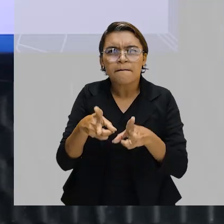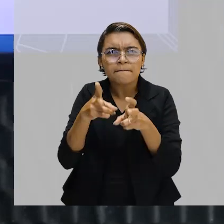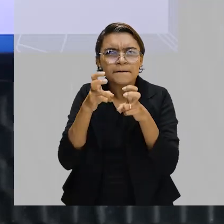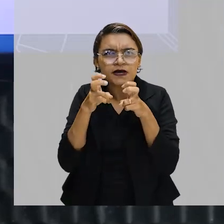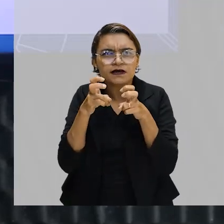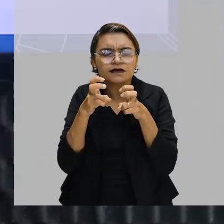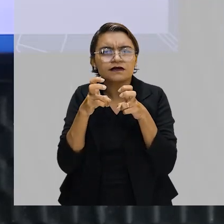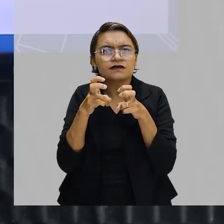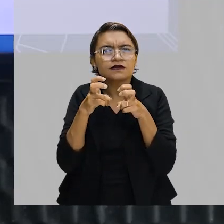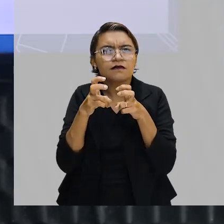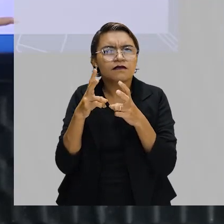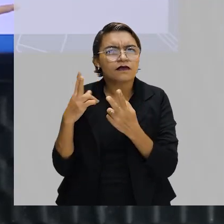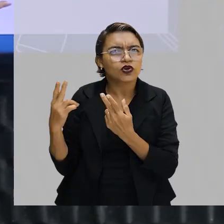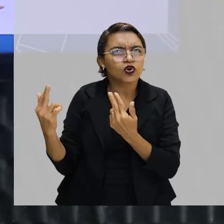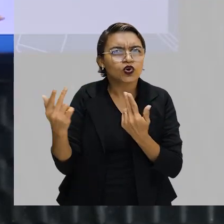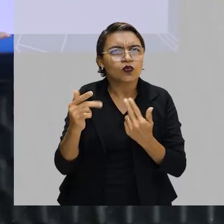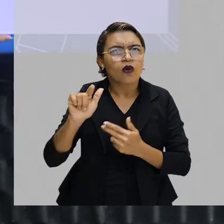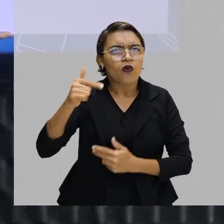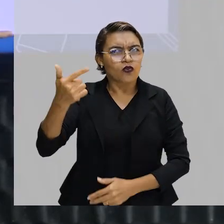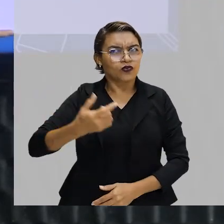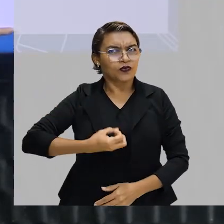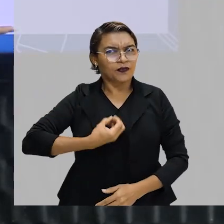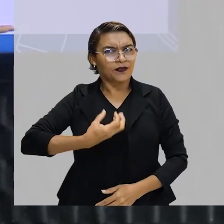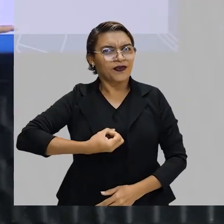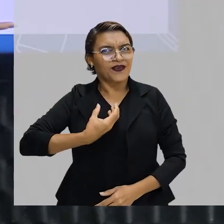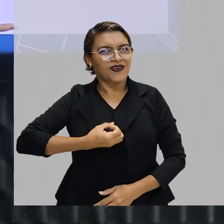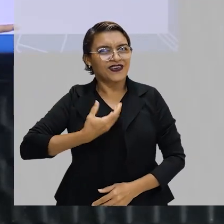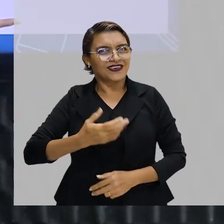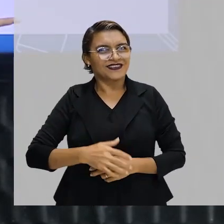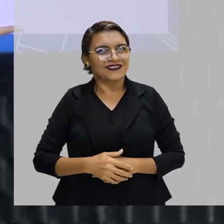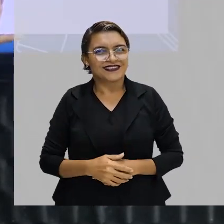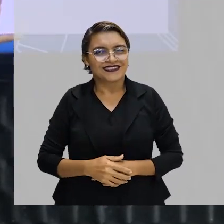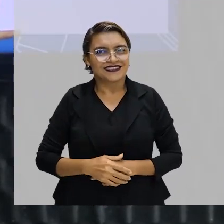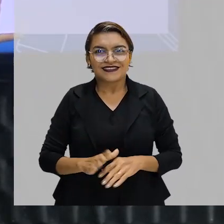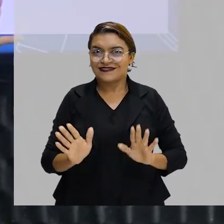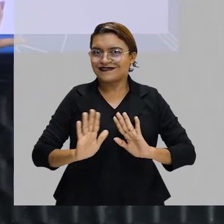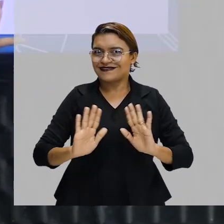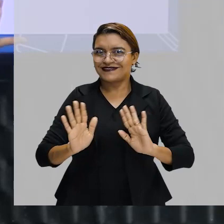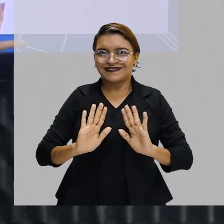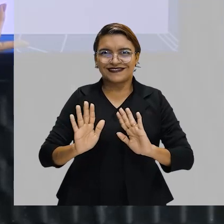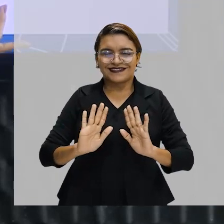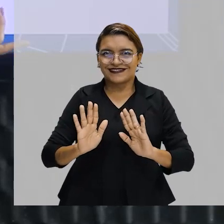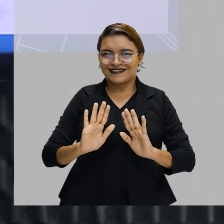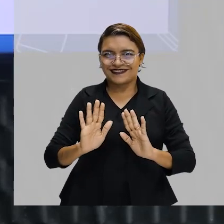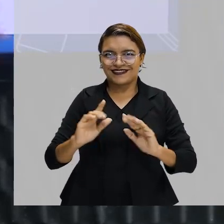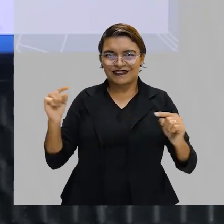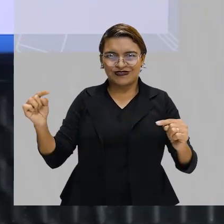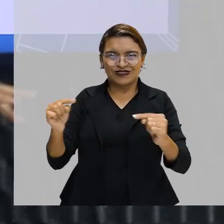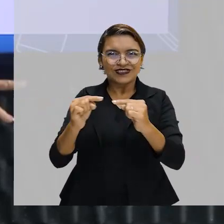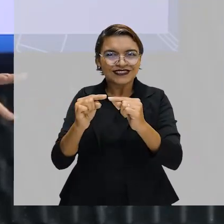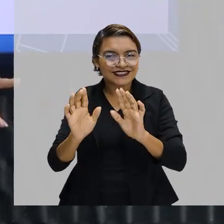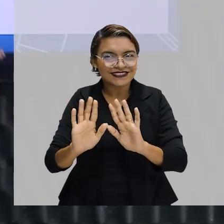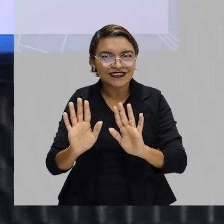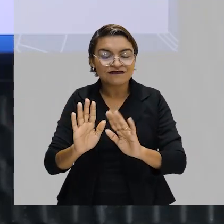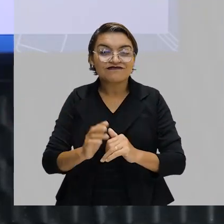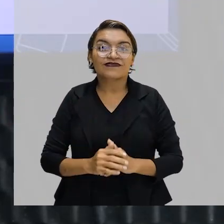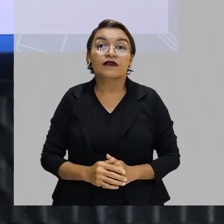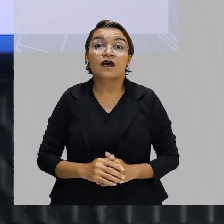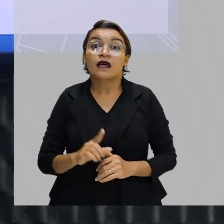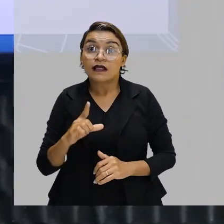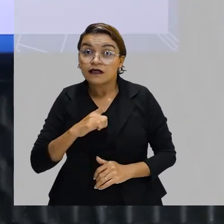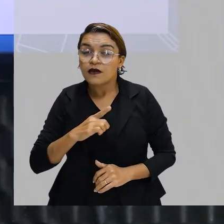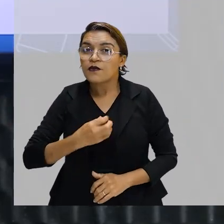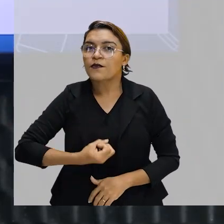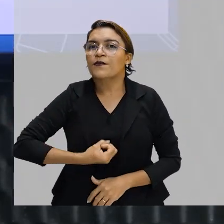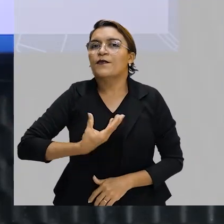outro poema é. Não é mera coincidência. Aqui a gente tem um